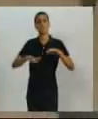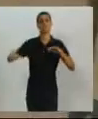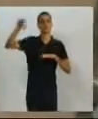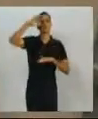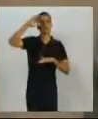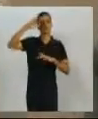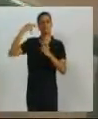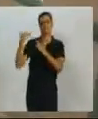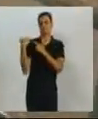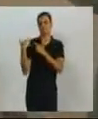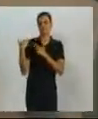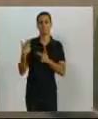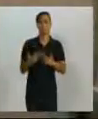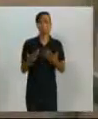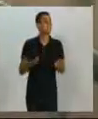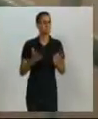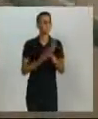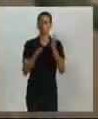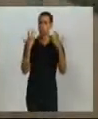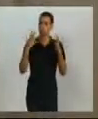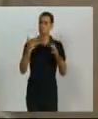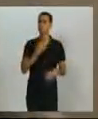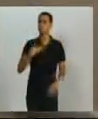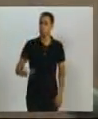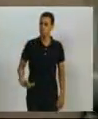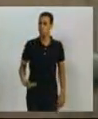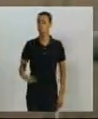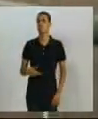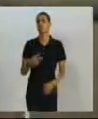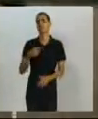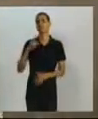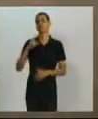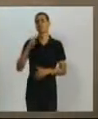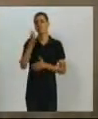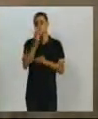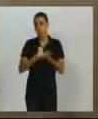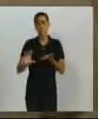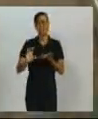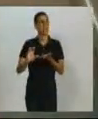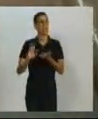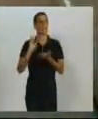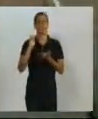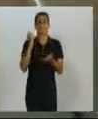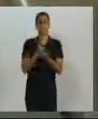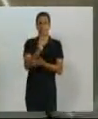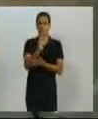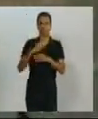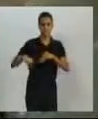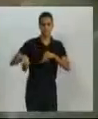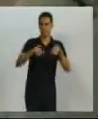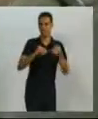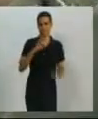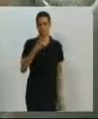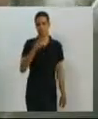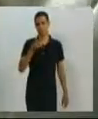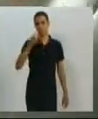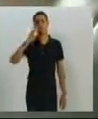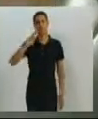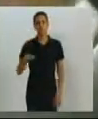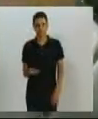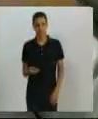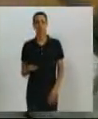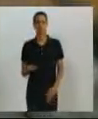penitenciário. Então, está de parabéns ao governo do Estado, são investimentos sem a compra do terreno de 36 milhões de reais e que